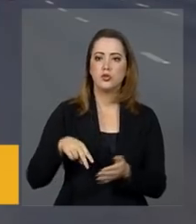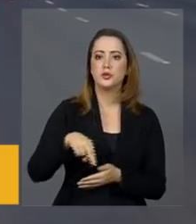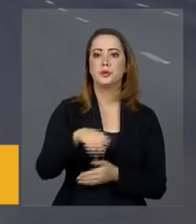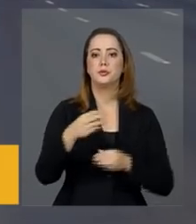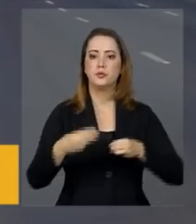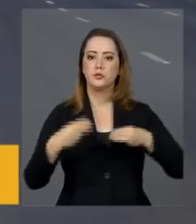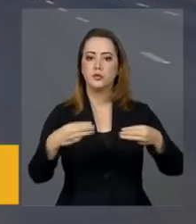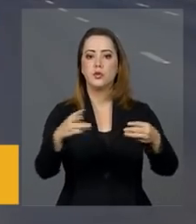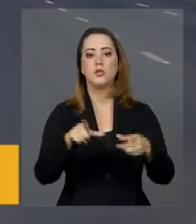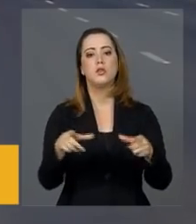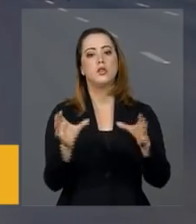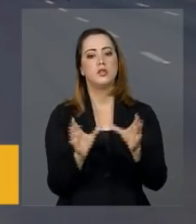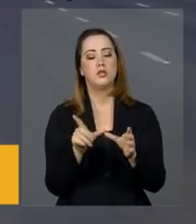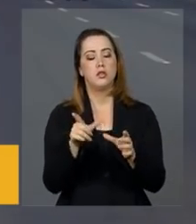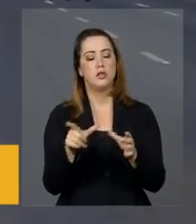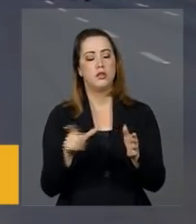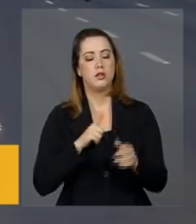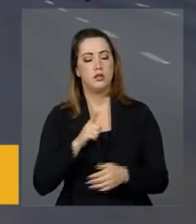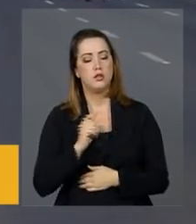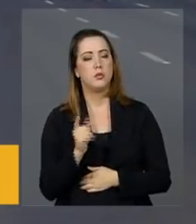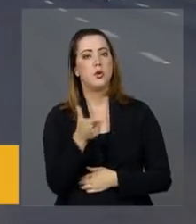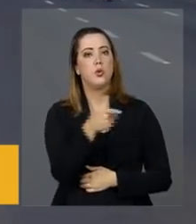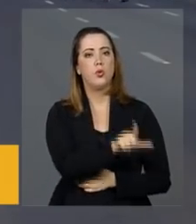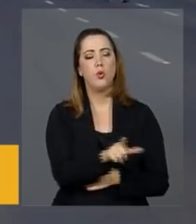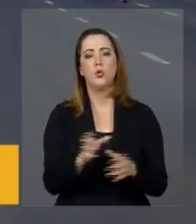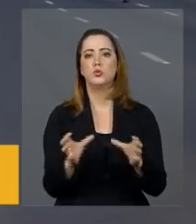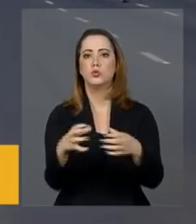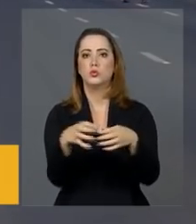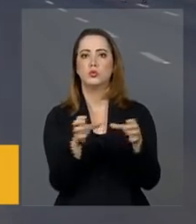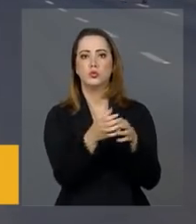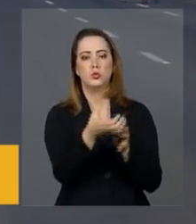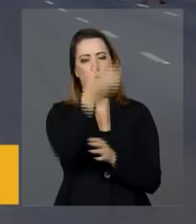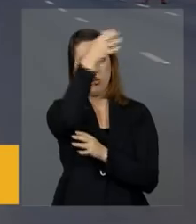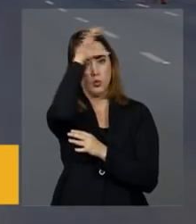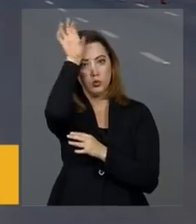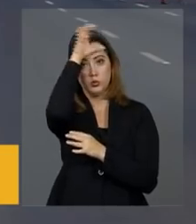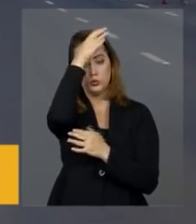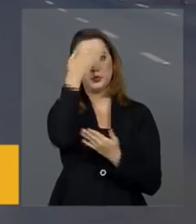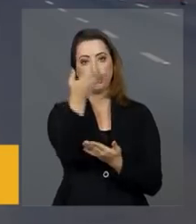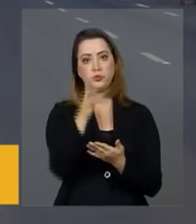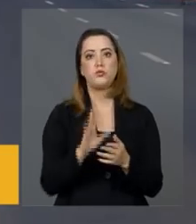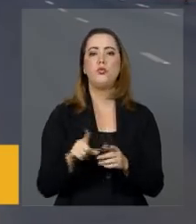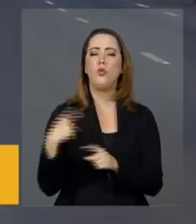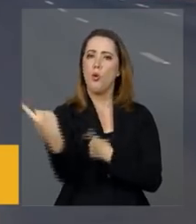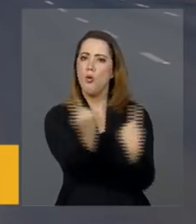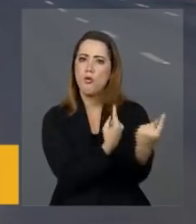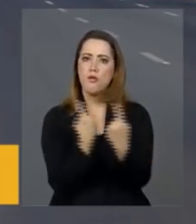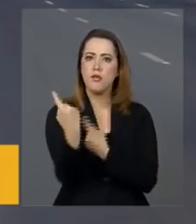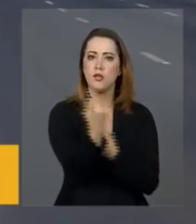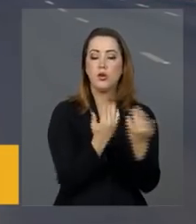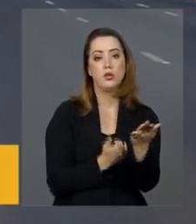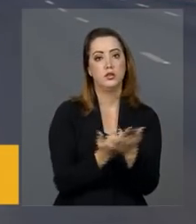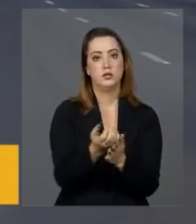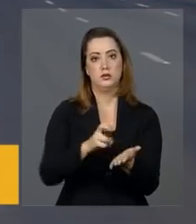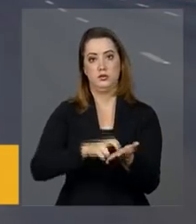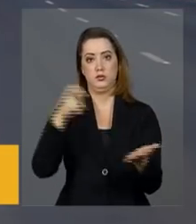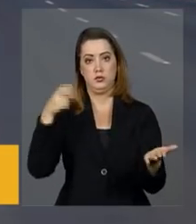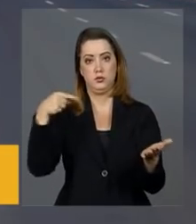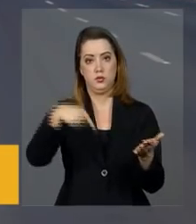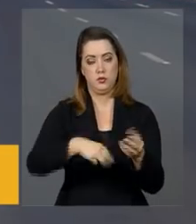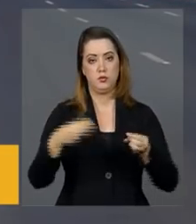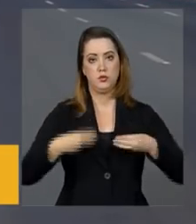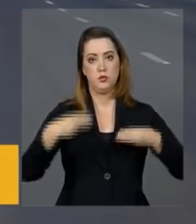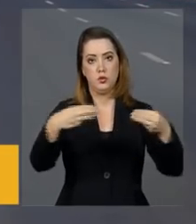atrás de mim estão os grupos do Corpo de Bombeiros. E olha, Zé Luiz, a movimentação começou cedo aqui na Esplanada dos Ministérios. O